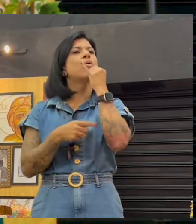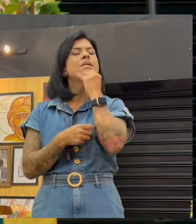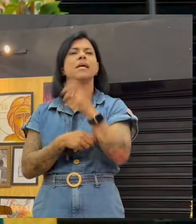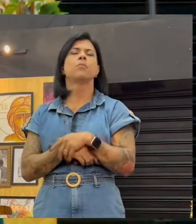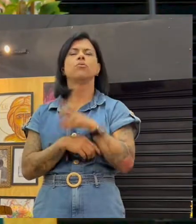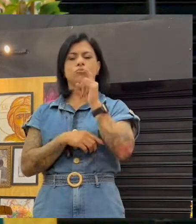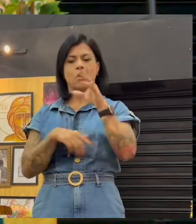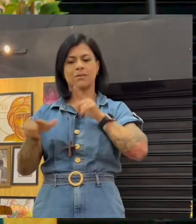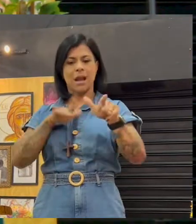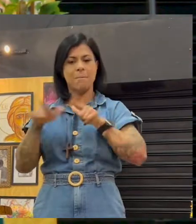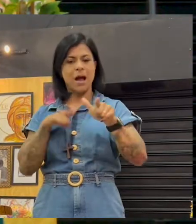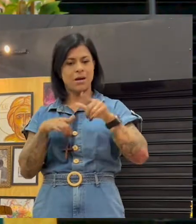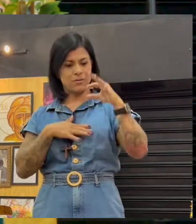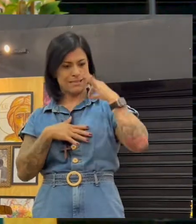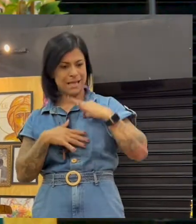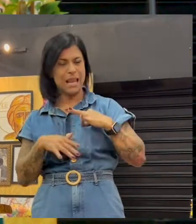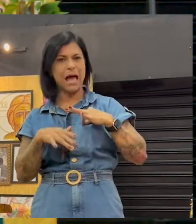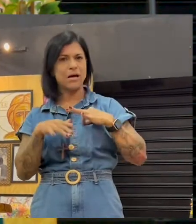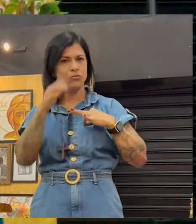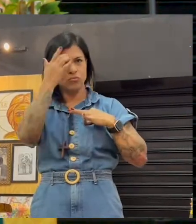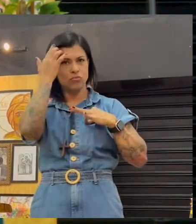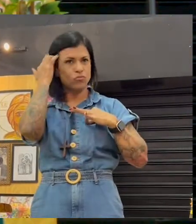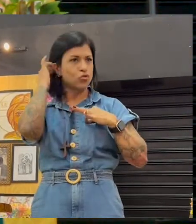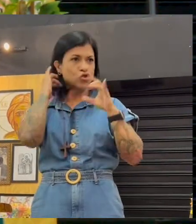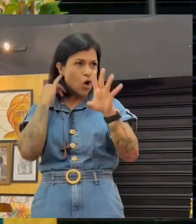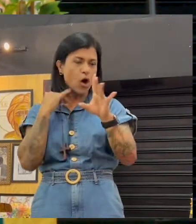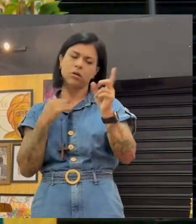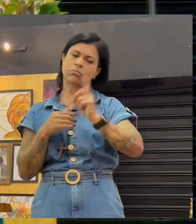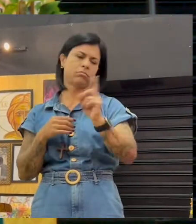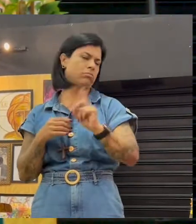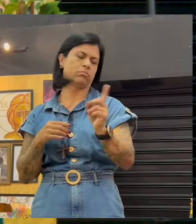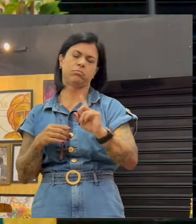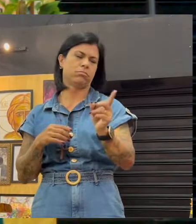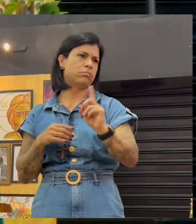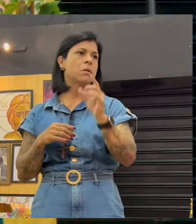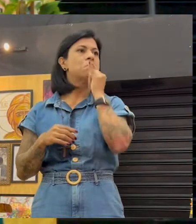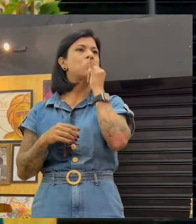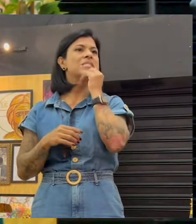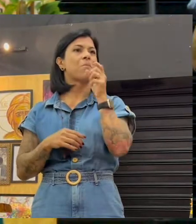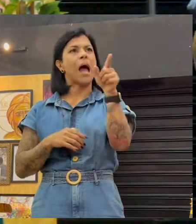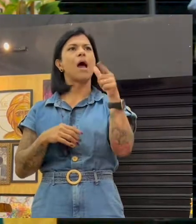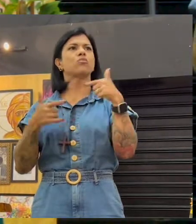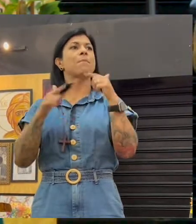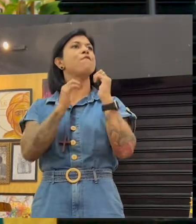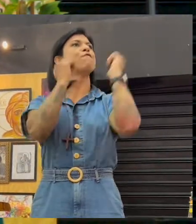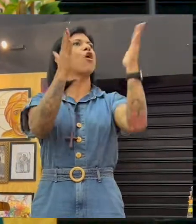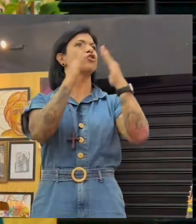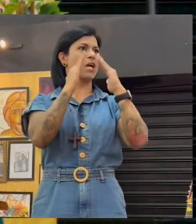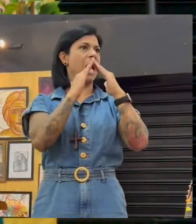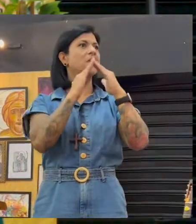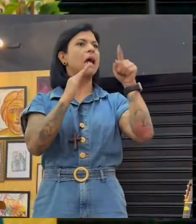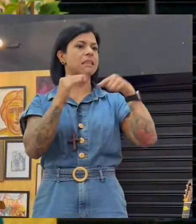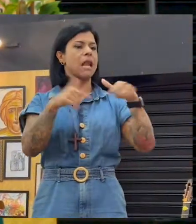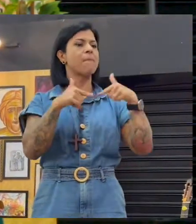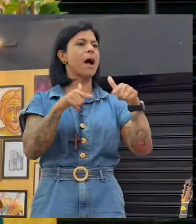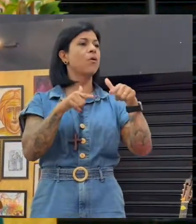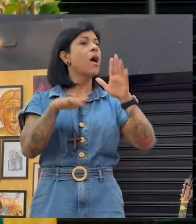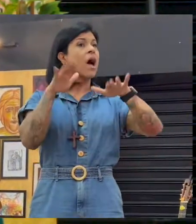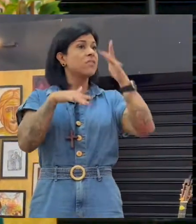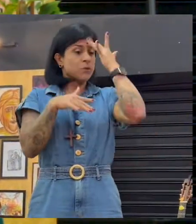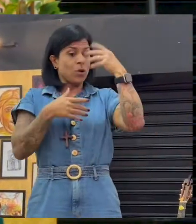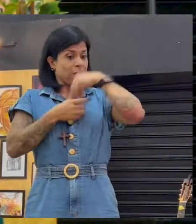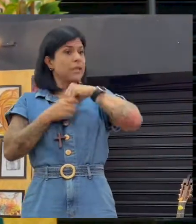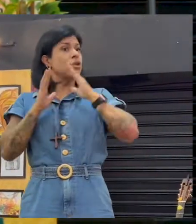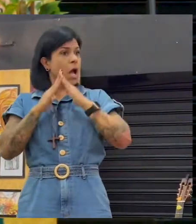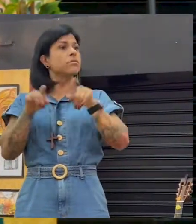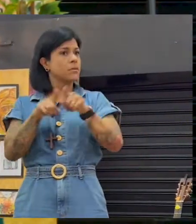criança. Ela, mamãe, mas eu quero minha bebê Alive. Como que você tem um trabalho que não tem dinheiro e vai me dar uma bebê Alive? Aí eu falei,